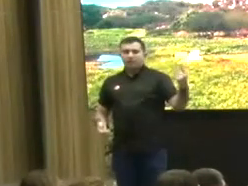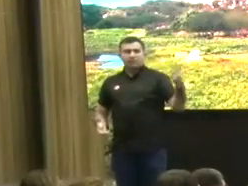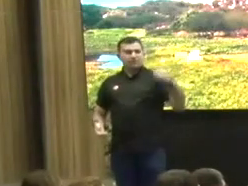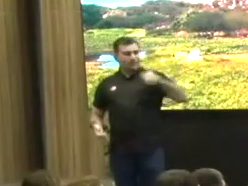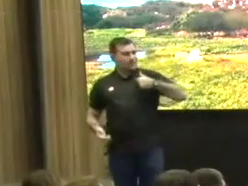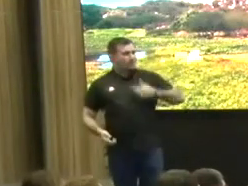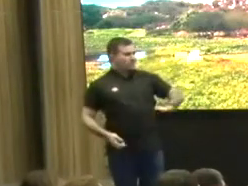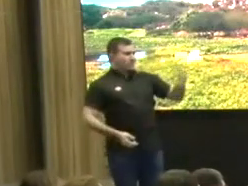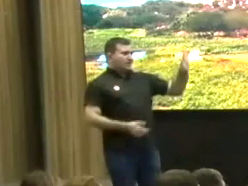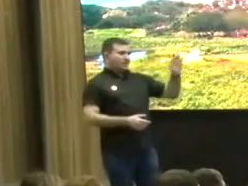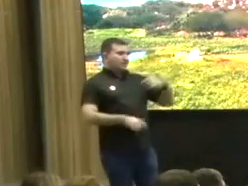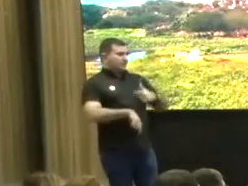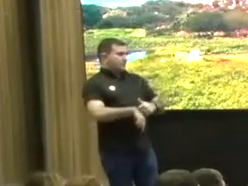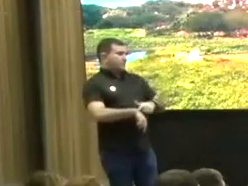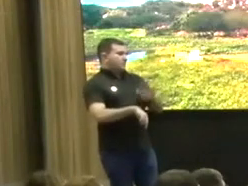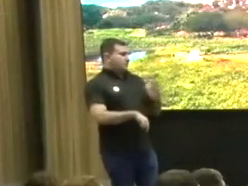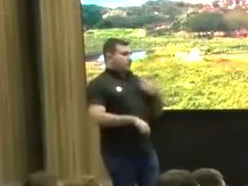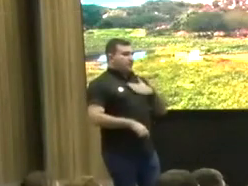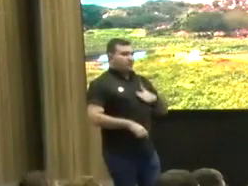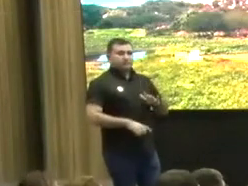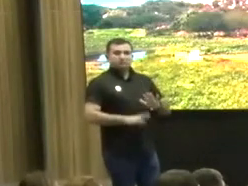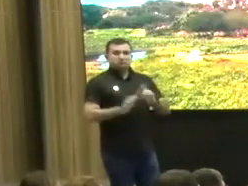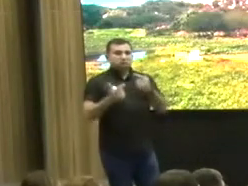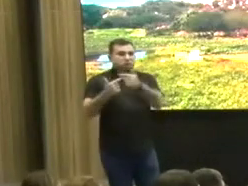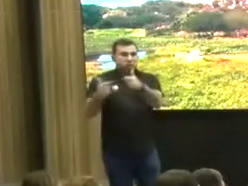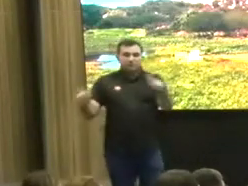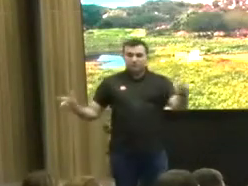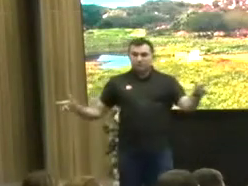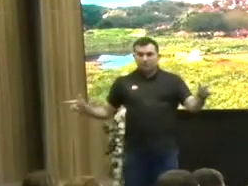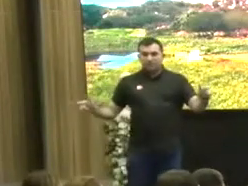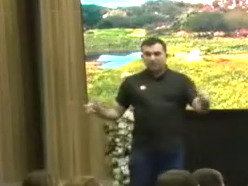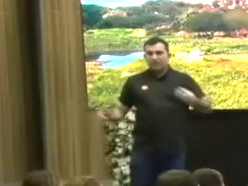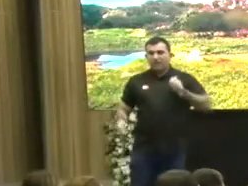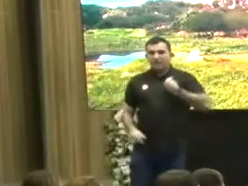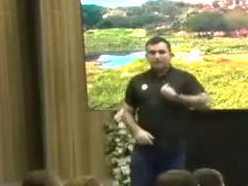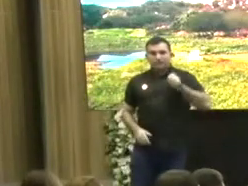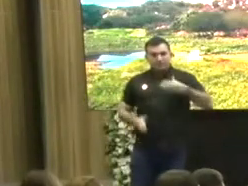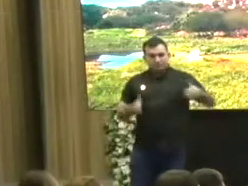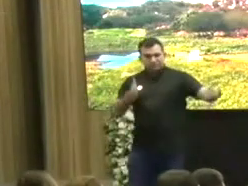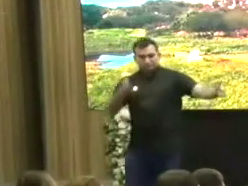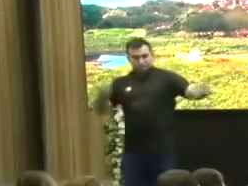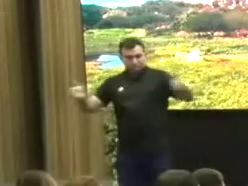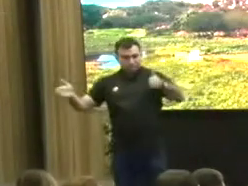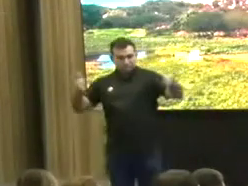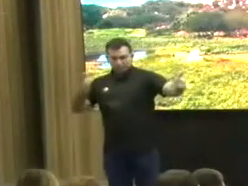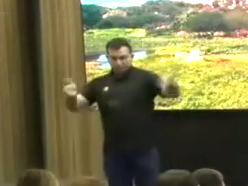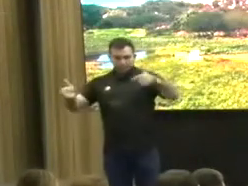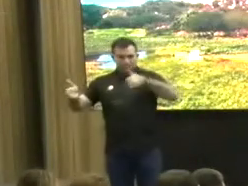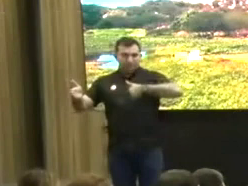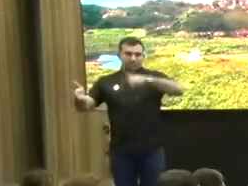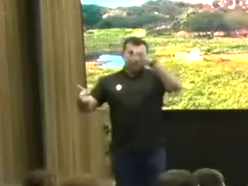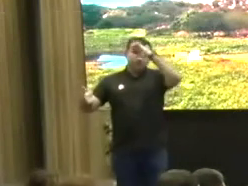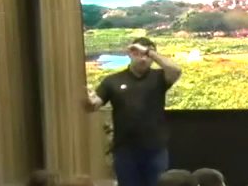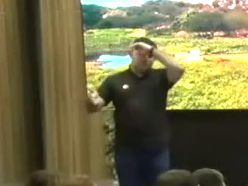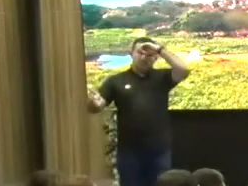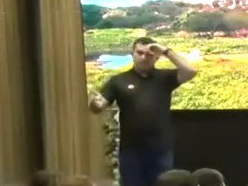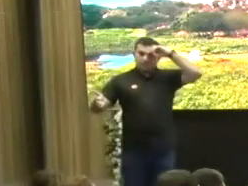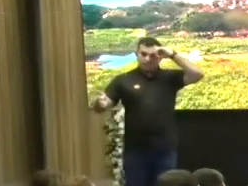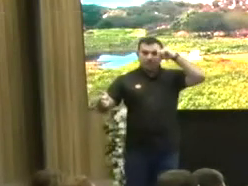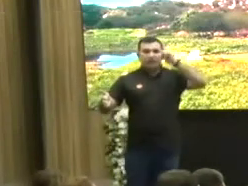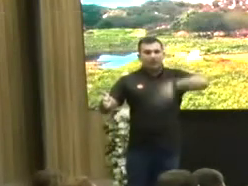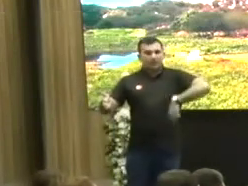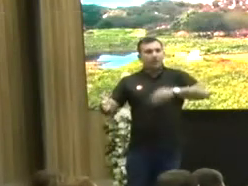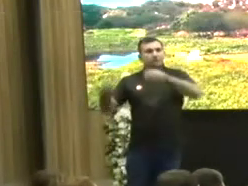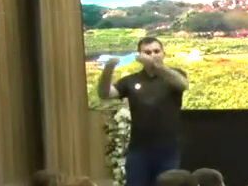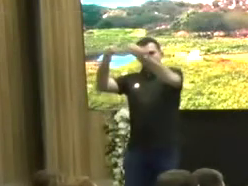nós vamos morrer. Então a existência, ela é trágica. A nossa existência é uma existência trágica. E dentro